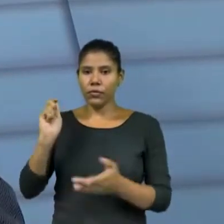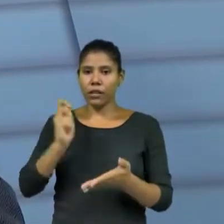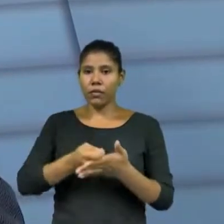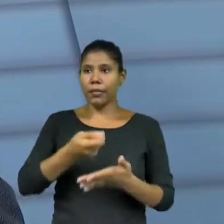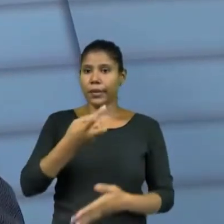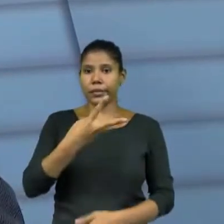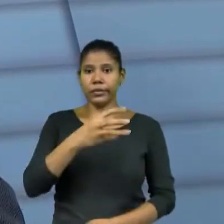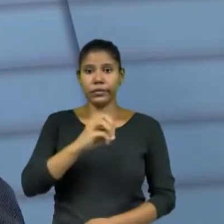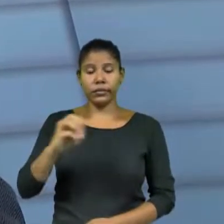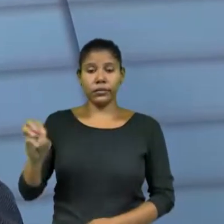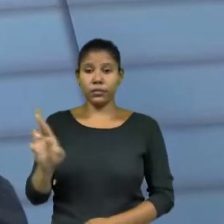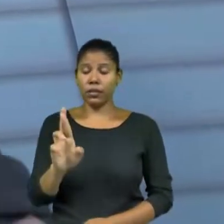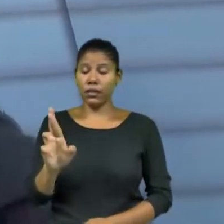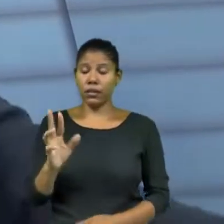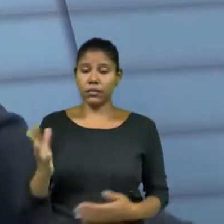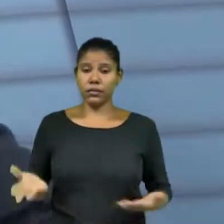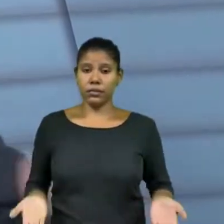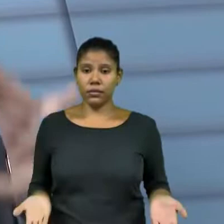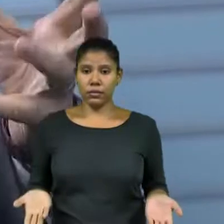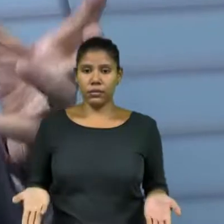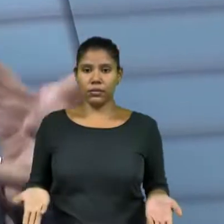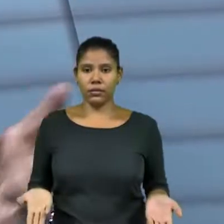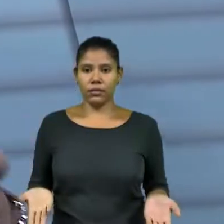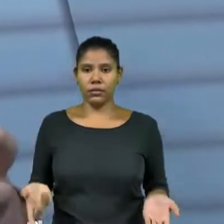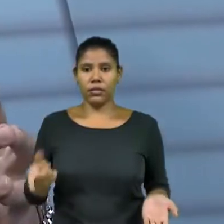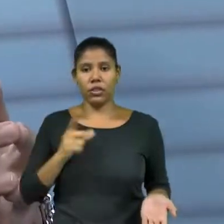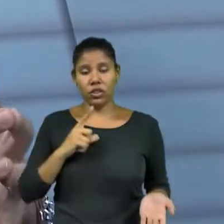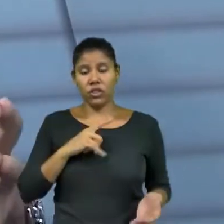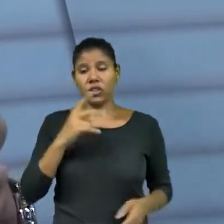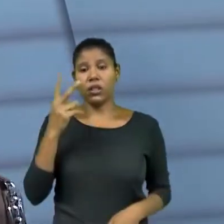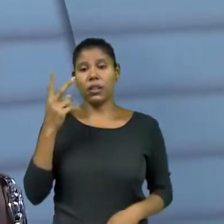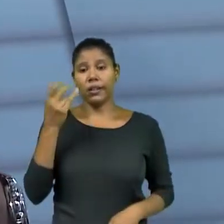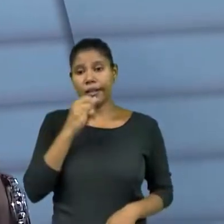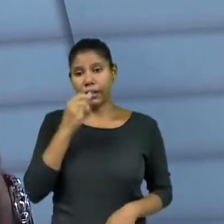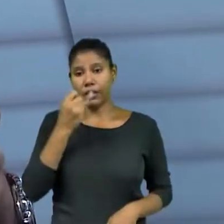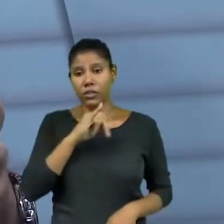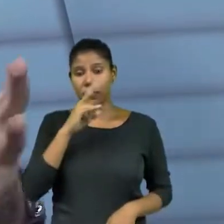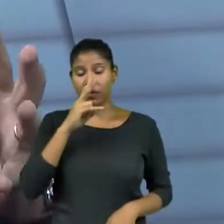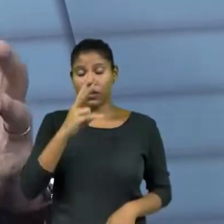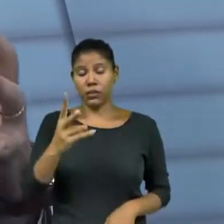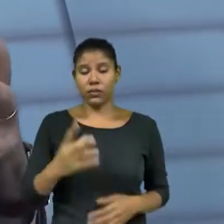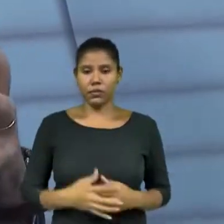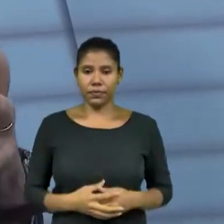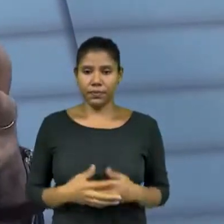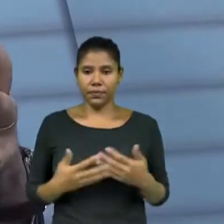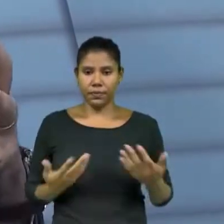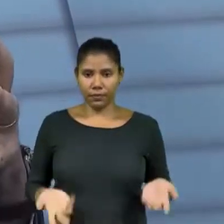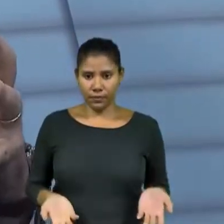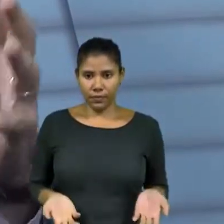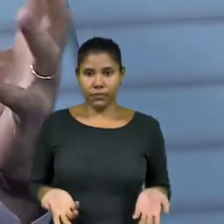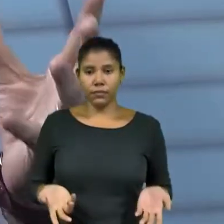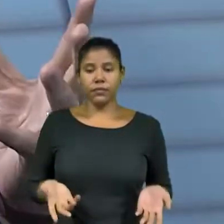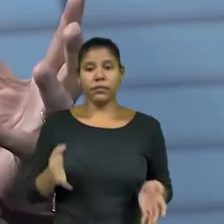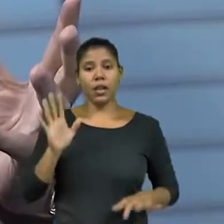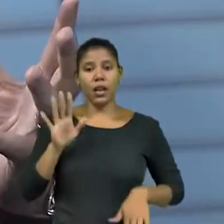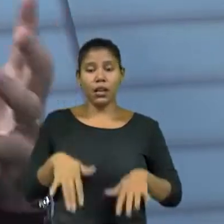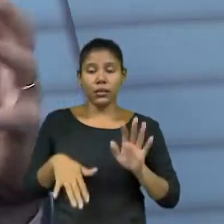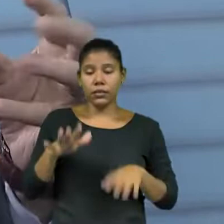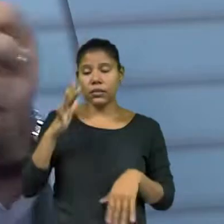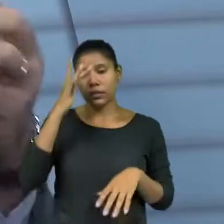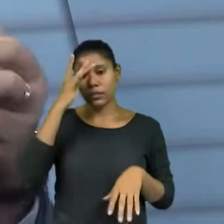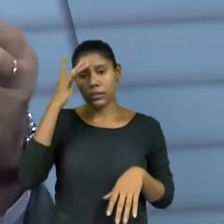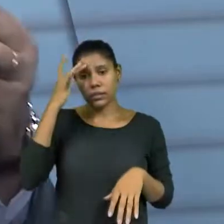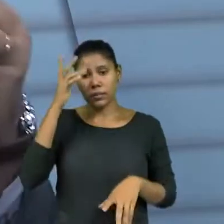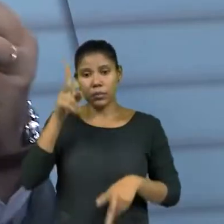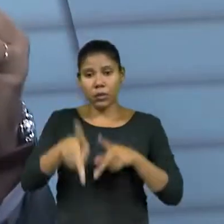R$300. Entendeu? E um volume de energia que viria a atender. Então, essas coisas é que, às vezes, a população, porque é